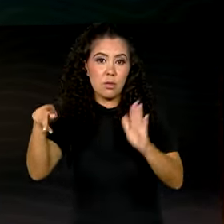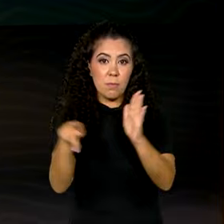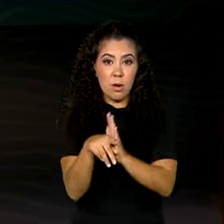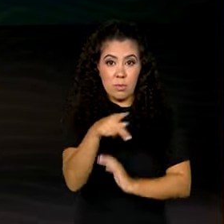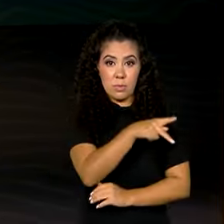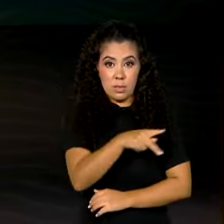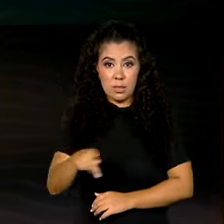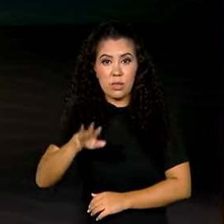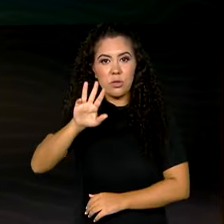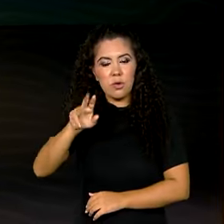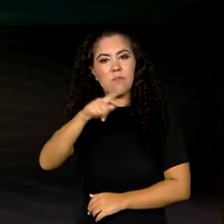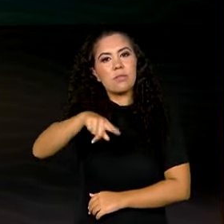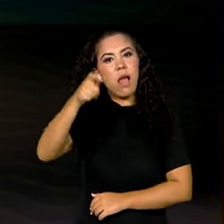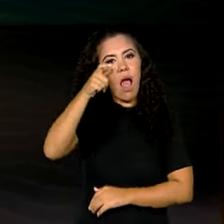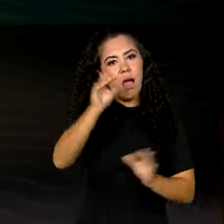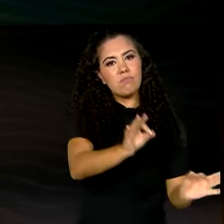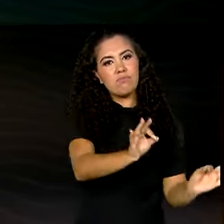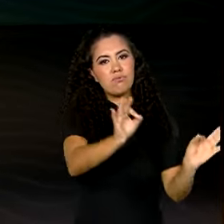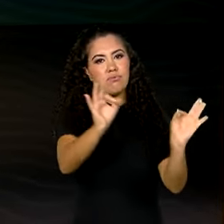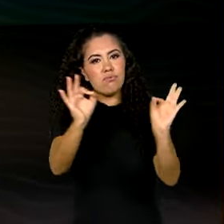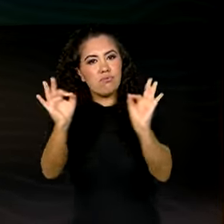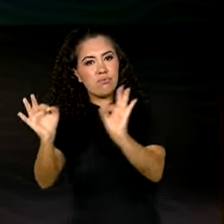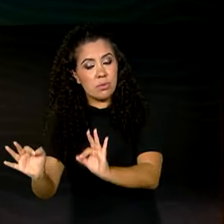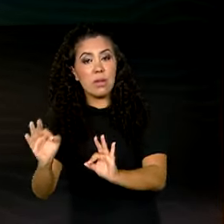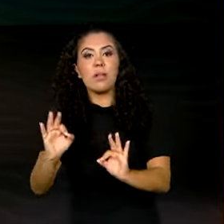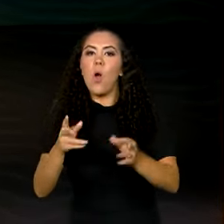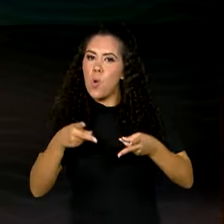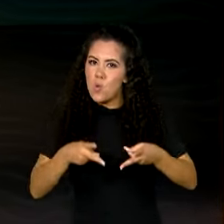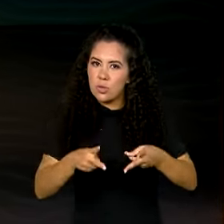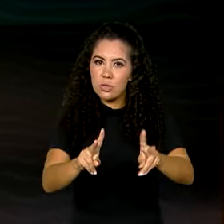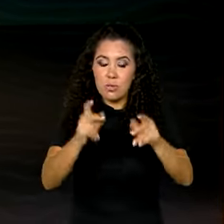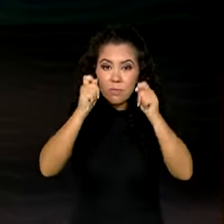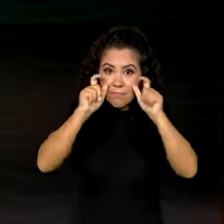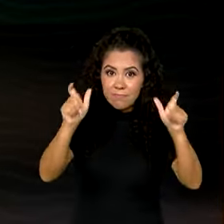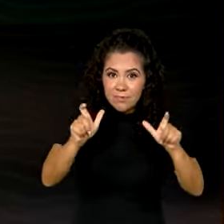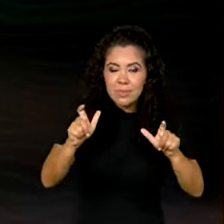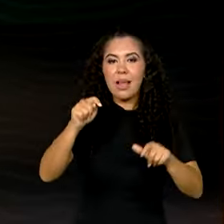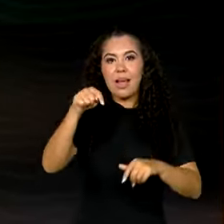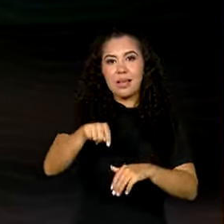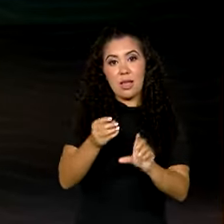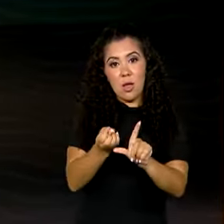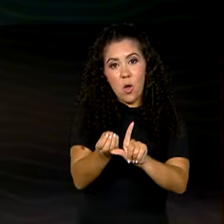você acompanha ao longo da nossa programação. Continue ligado no canal Gov